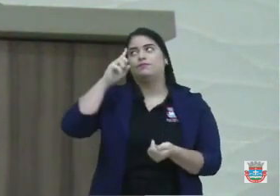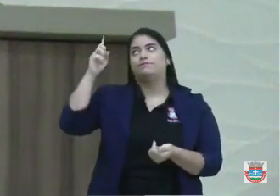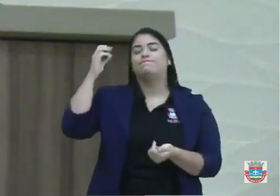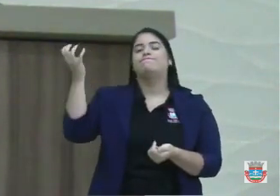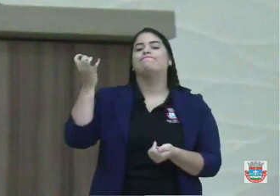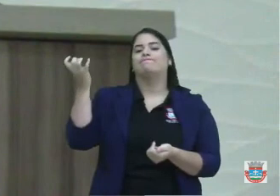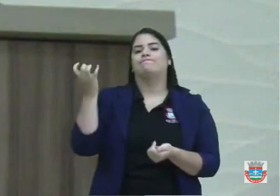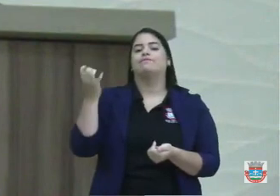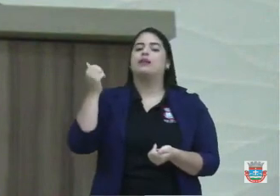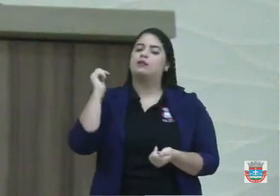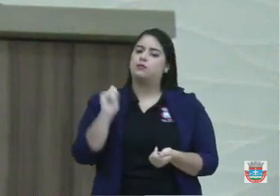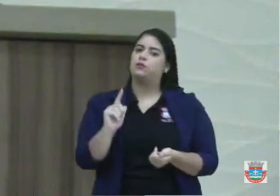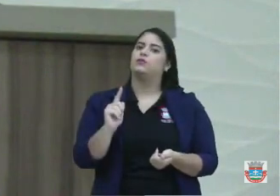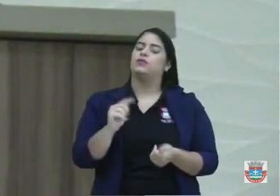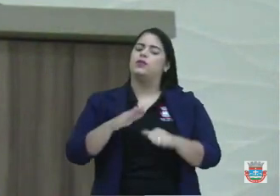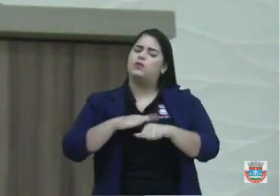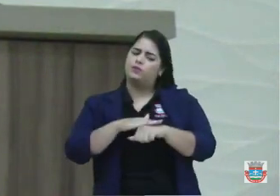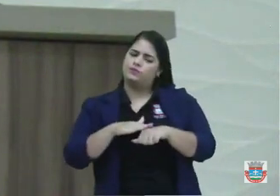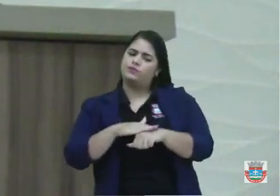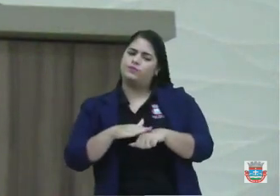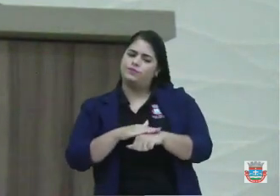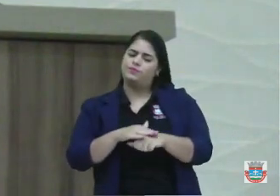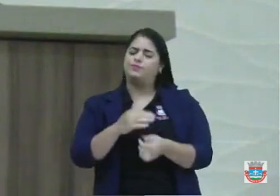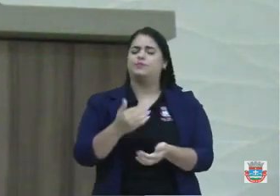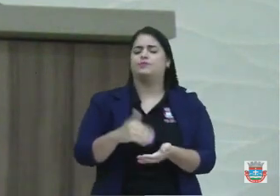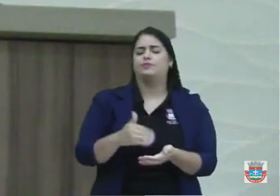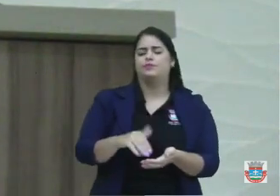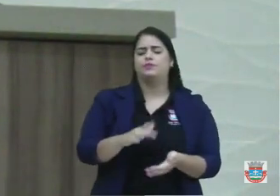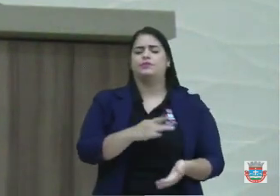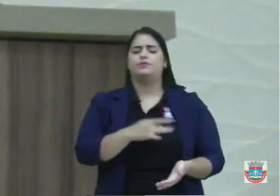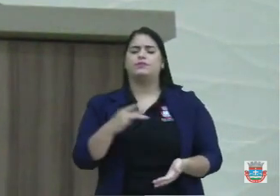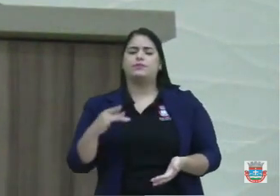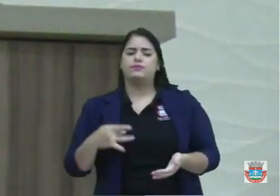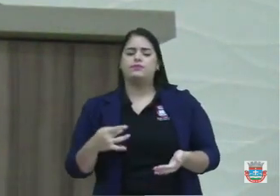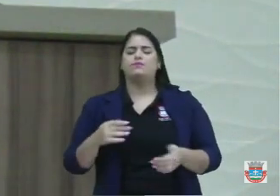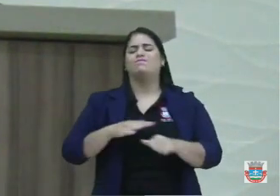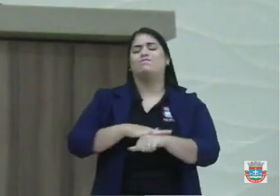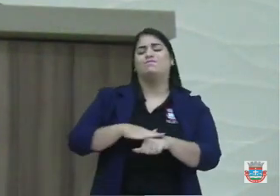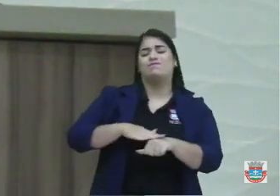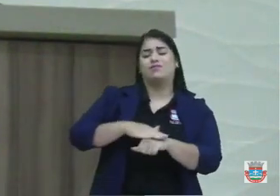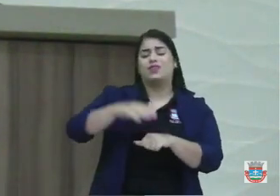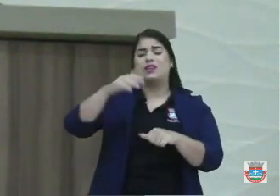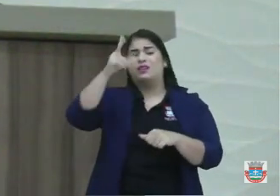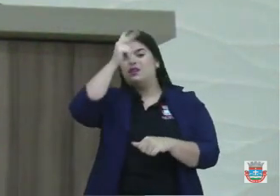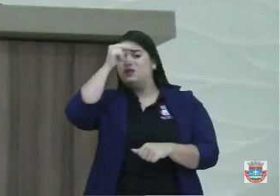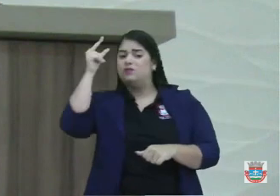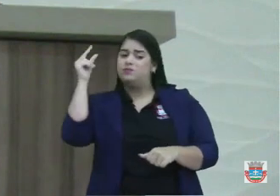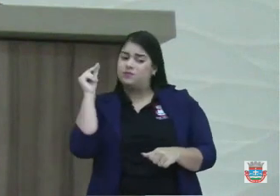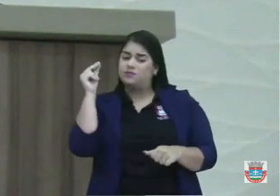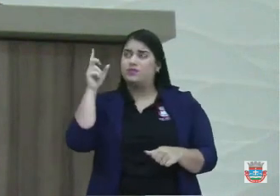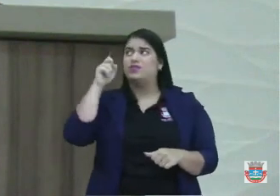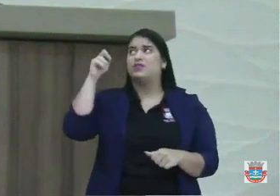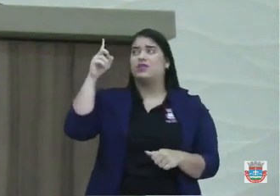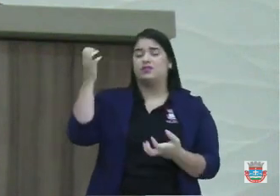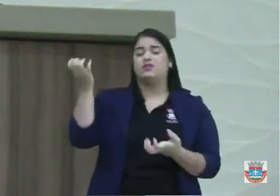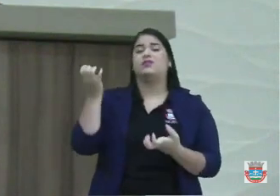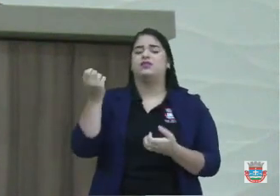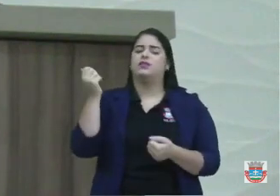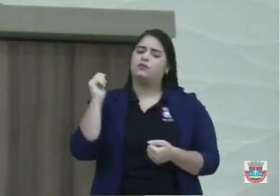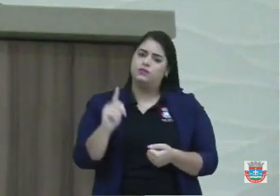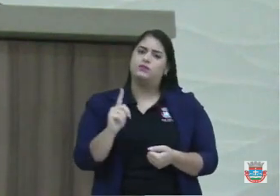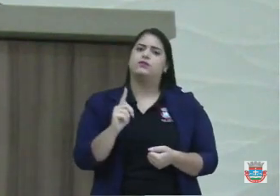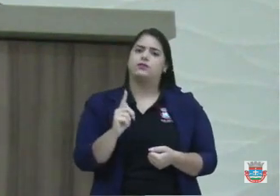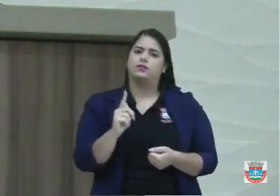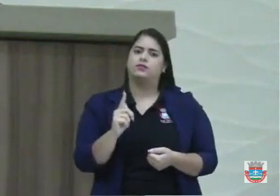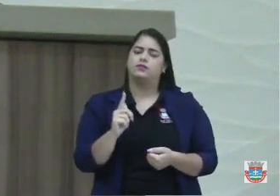vencer. Conversei com a secretária de saúde já, conversei com o prefeito. E o que tiver de ser feito, vai ter que ser feito,